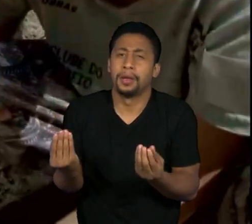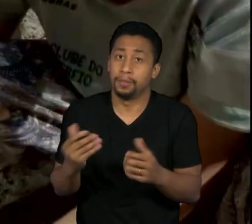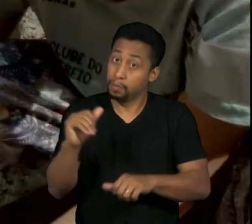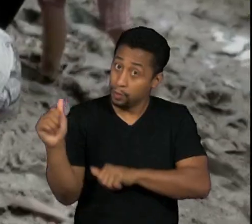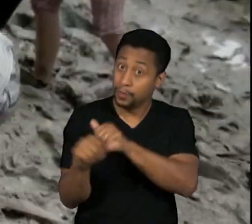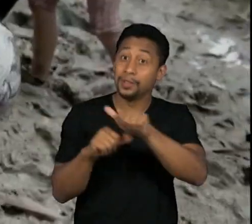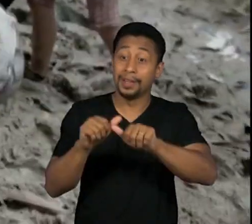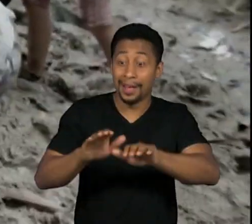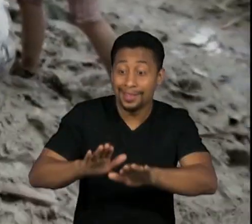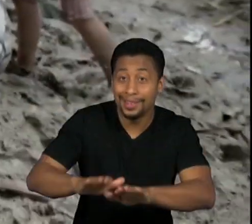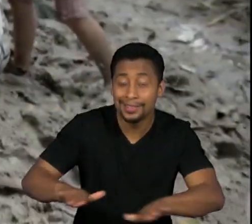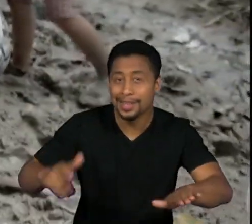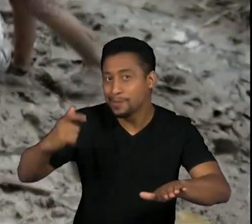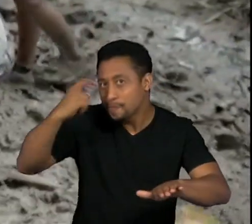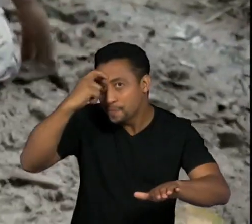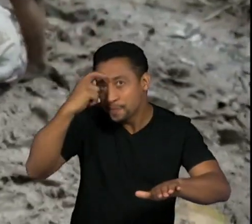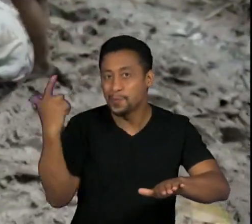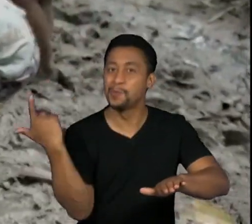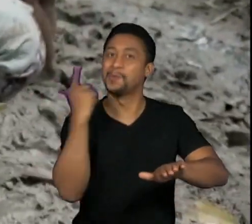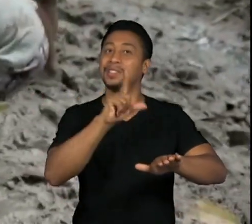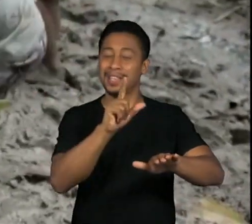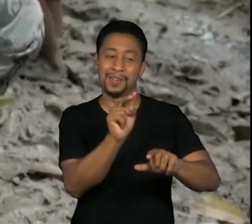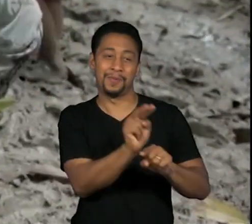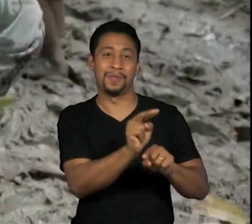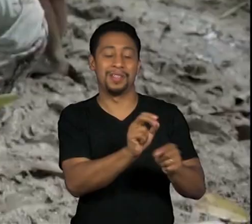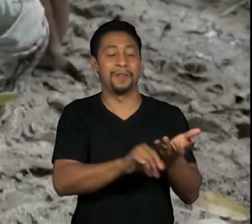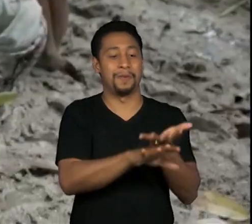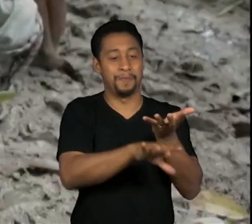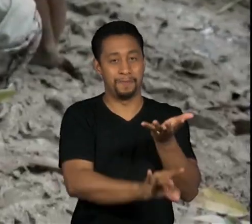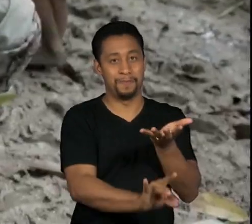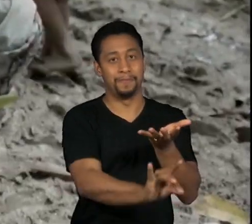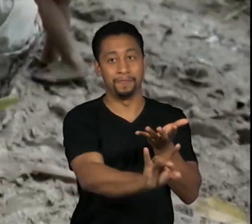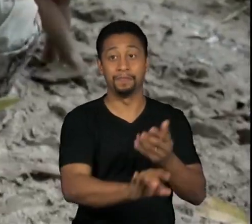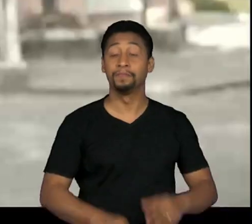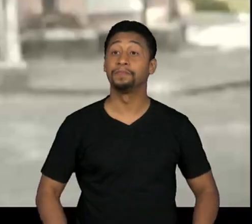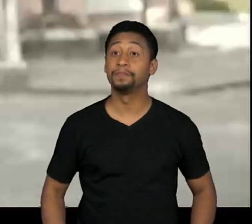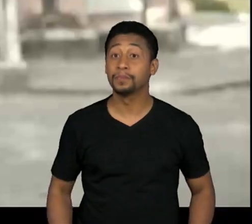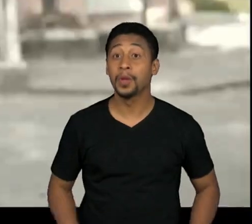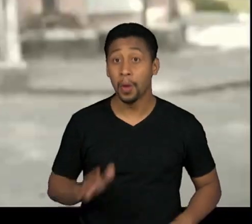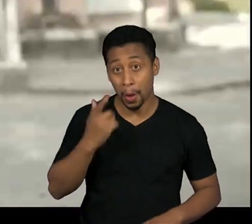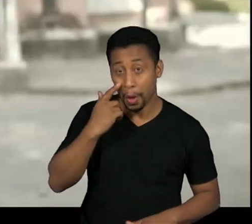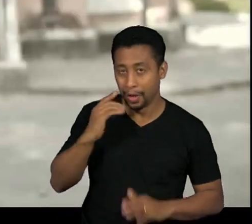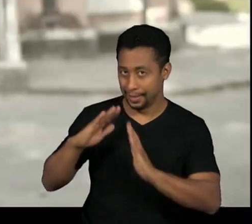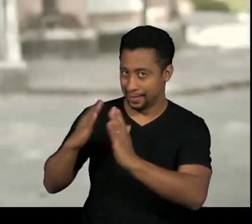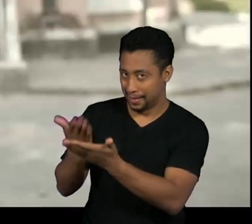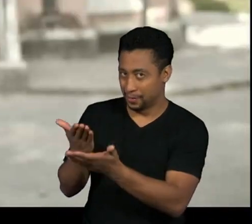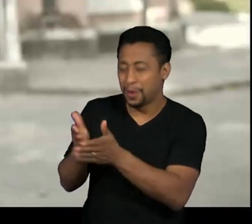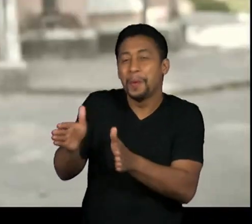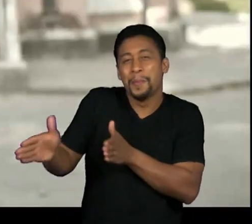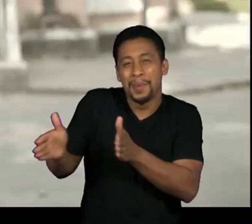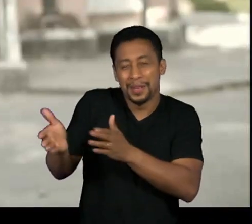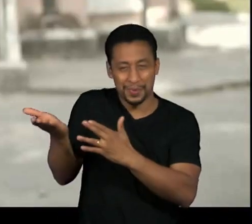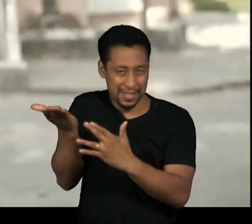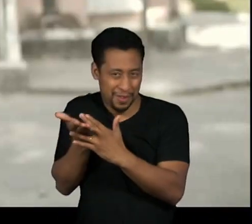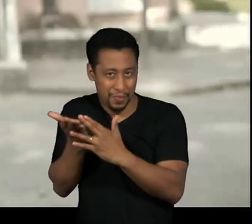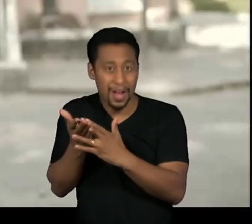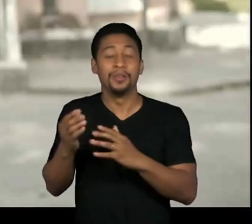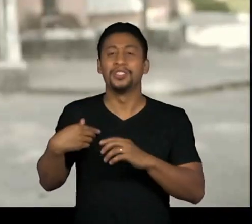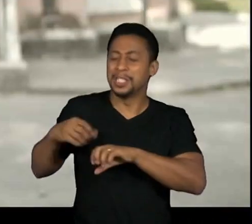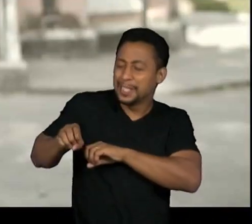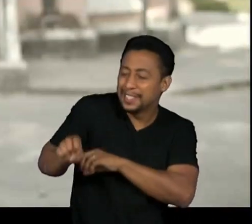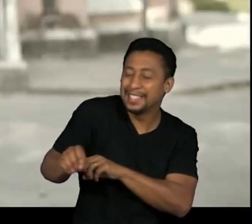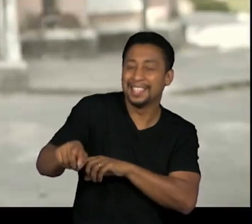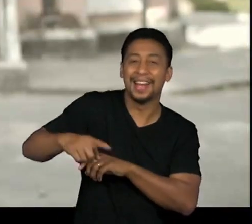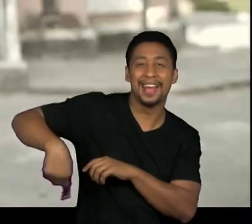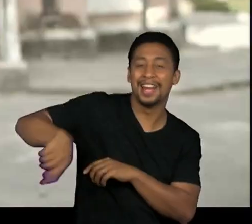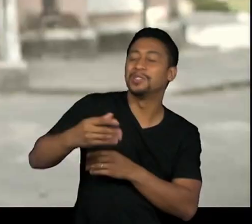infância. E dentro do Clube do Recreio, a gente trabalha a educação ambiental de uma forma divertida, com atividades lúdicas, com brincadeiras